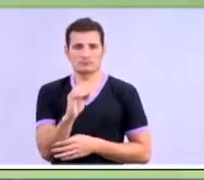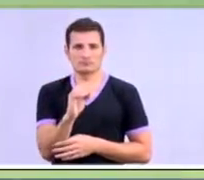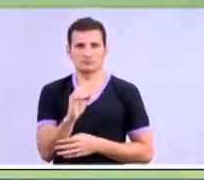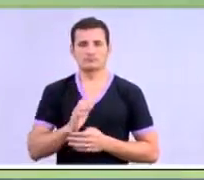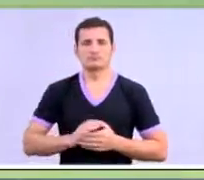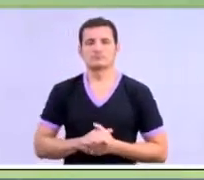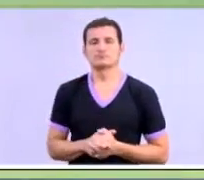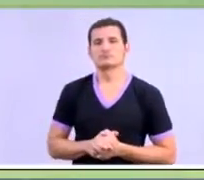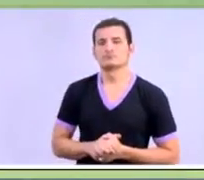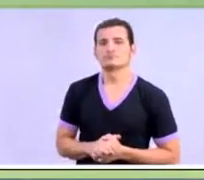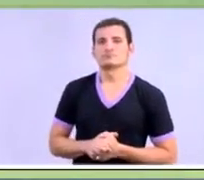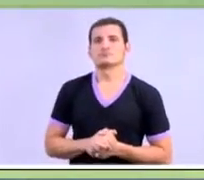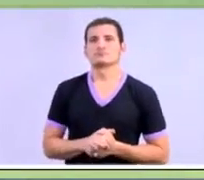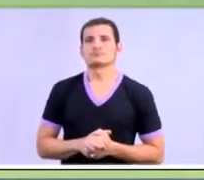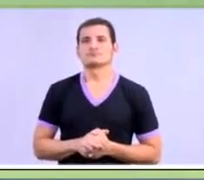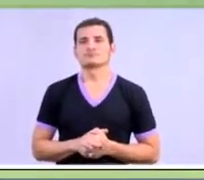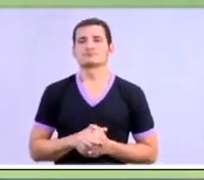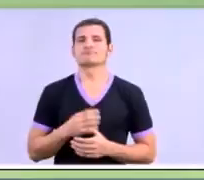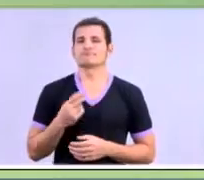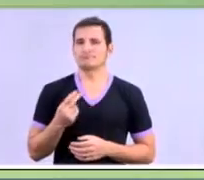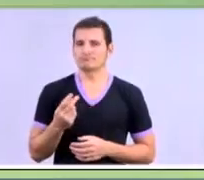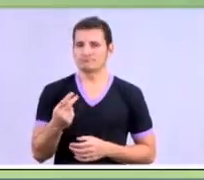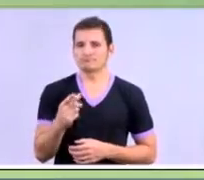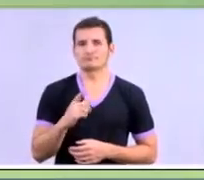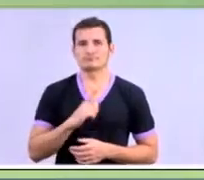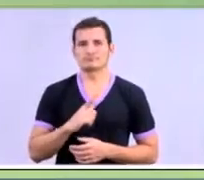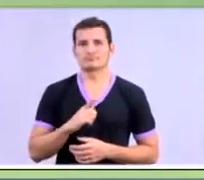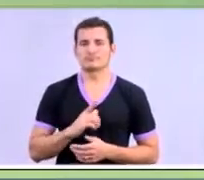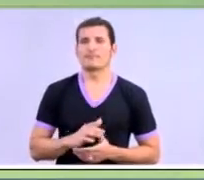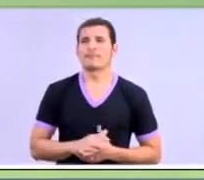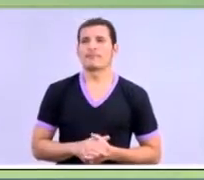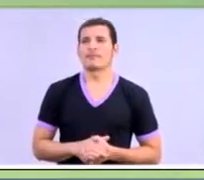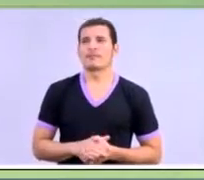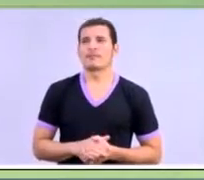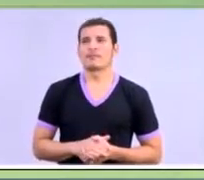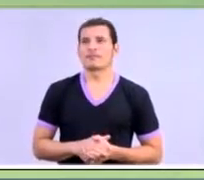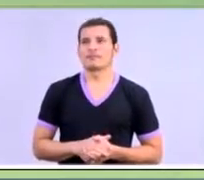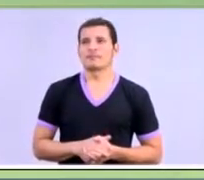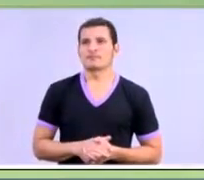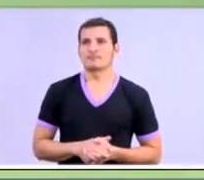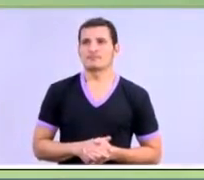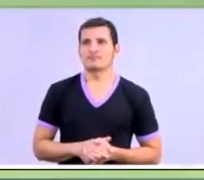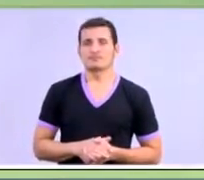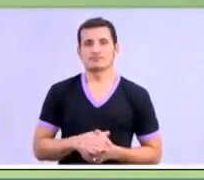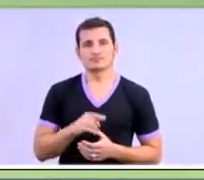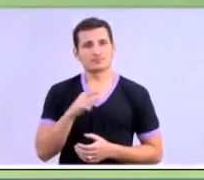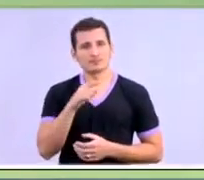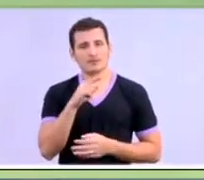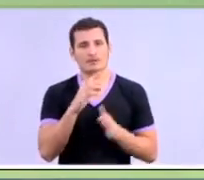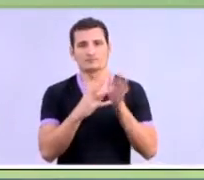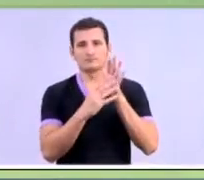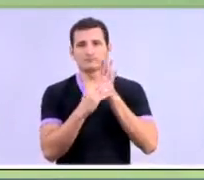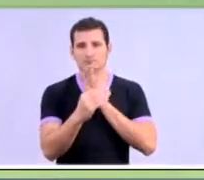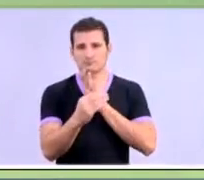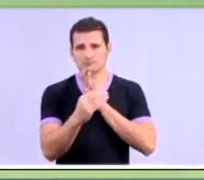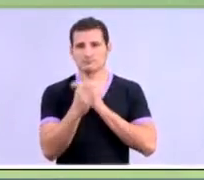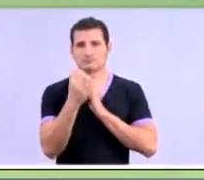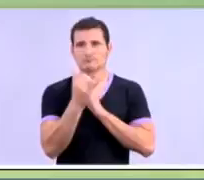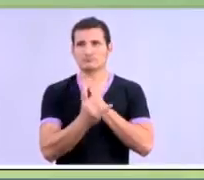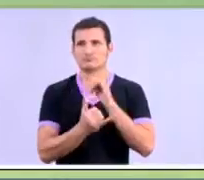rede é novinha, né? Já tem um tempinho aí acontecendo. E é chamado de modelo da